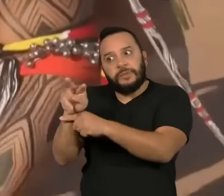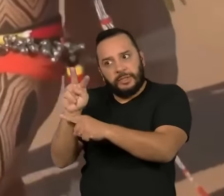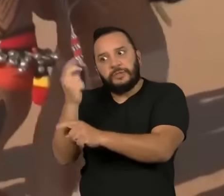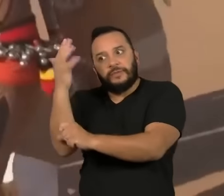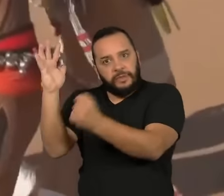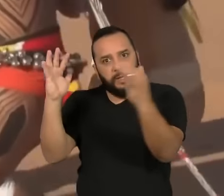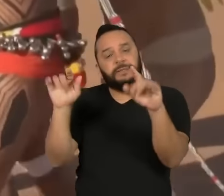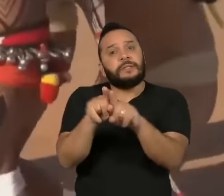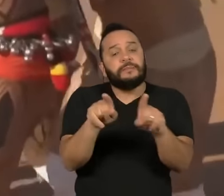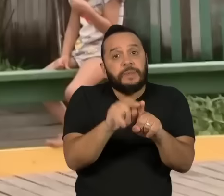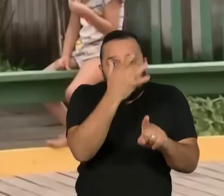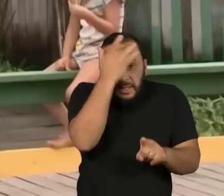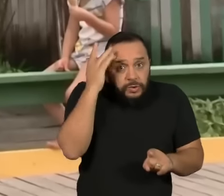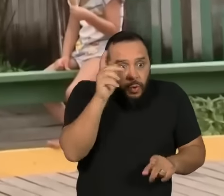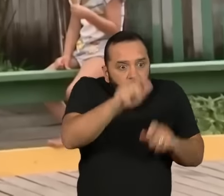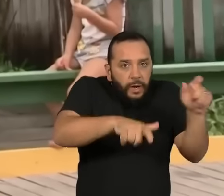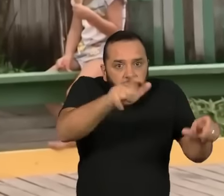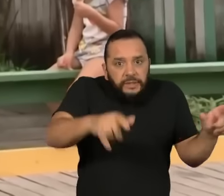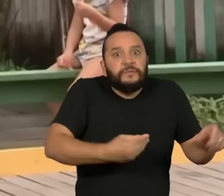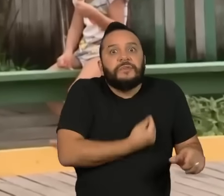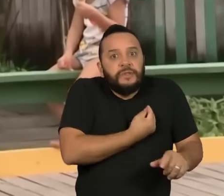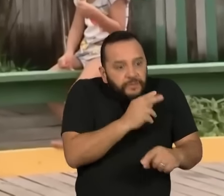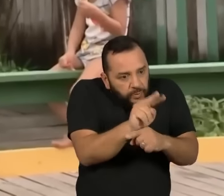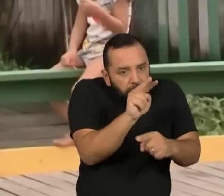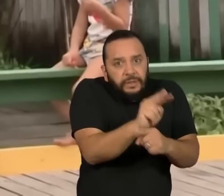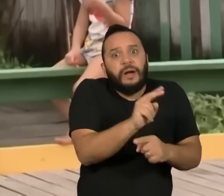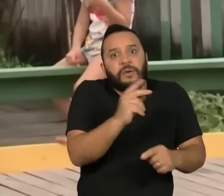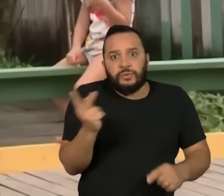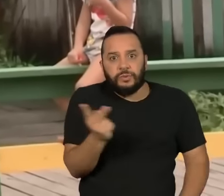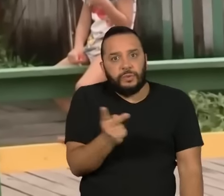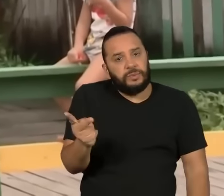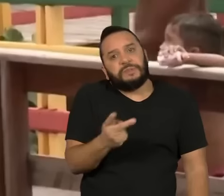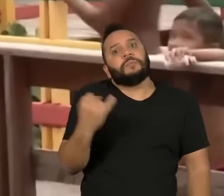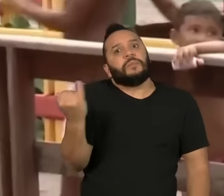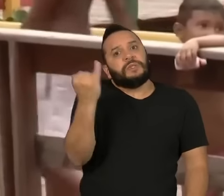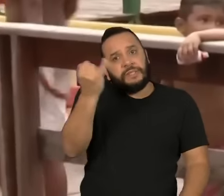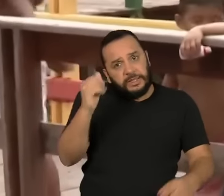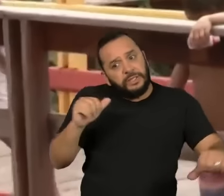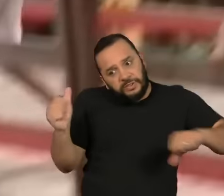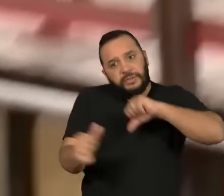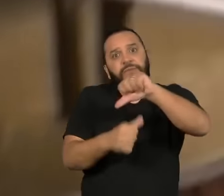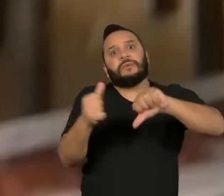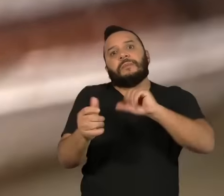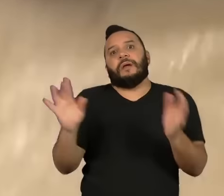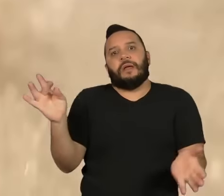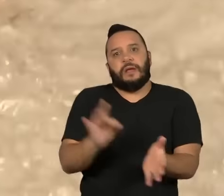das pessoas que vivem nela é essencial para transformar essa realidade.